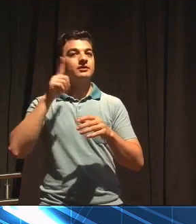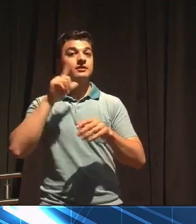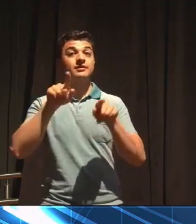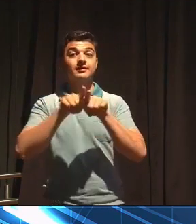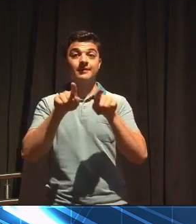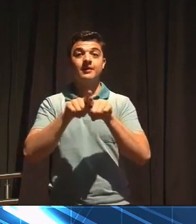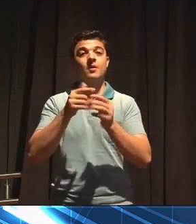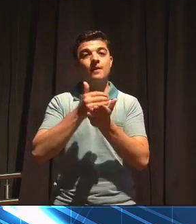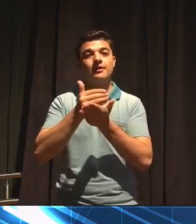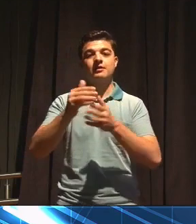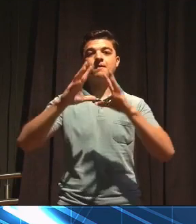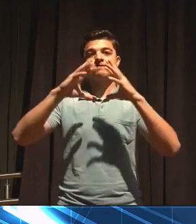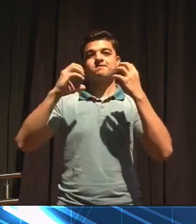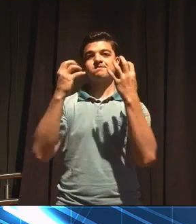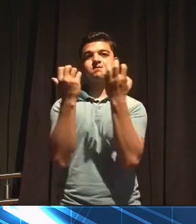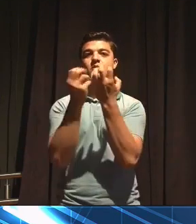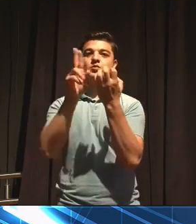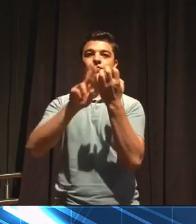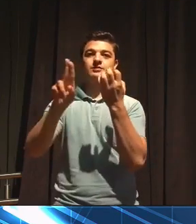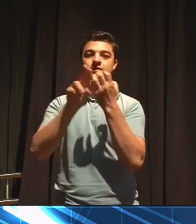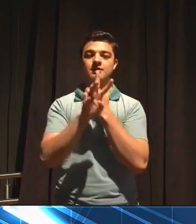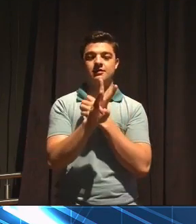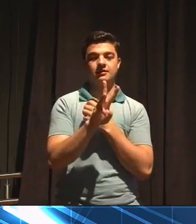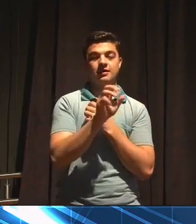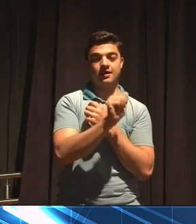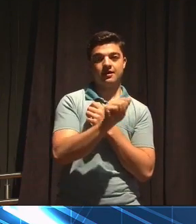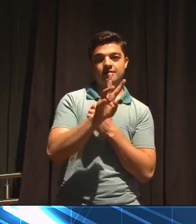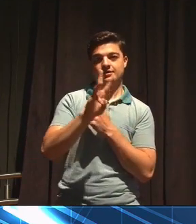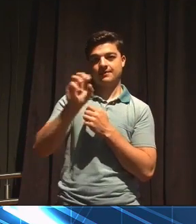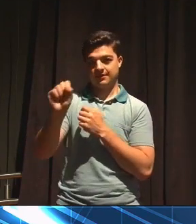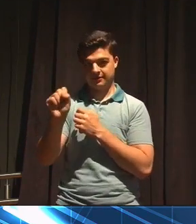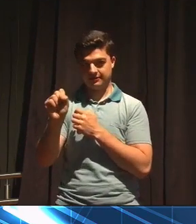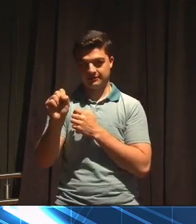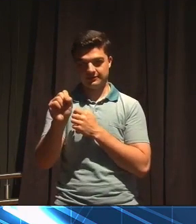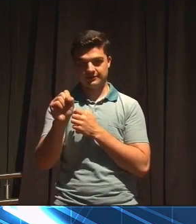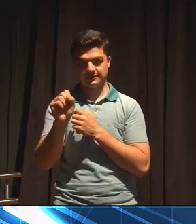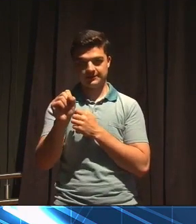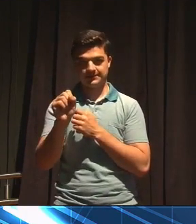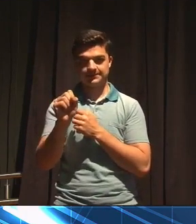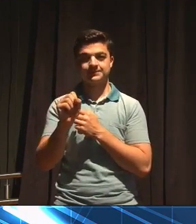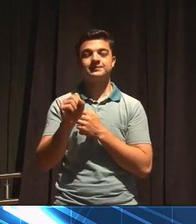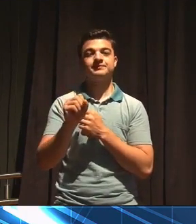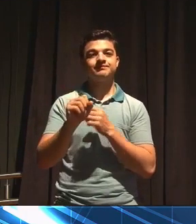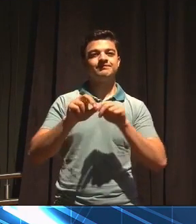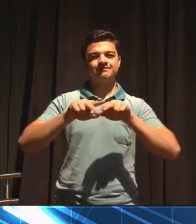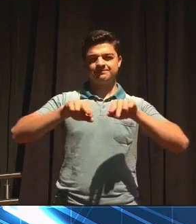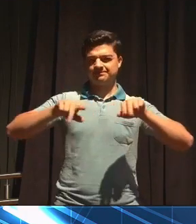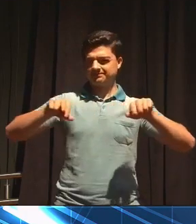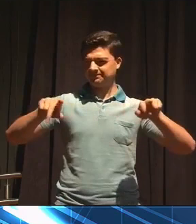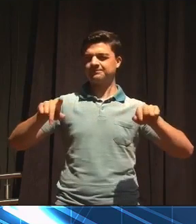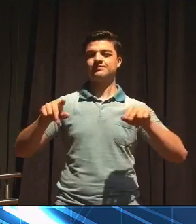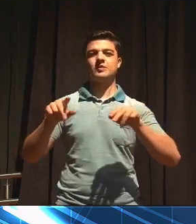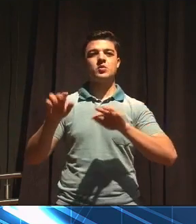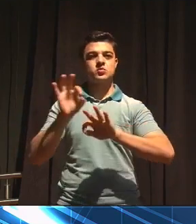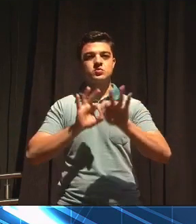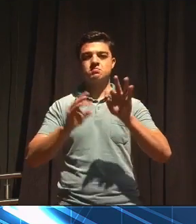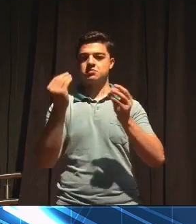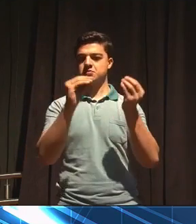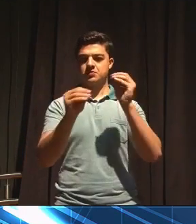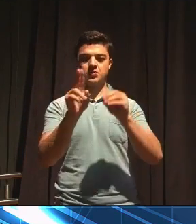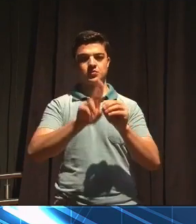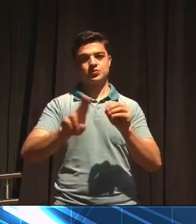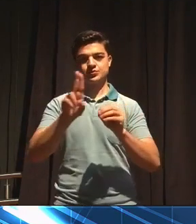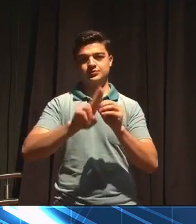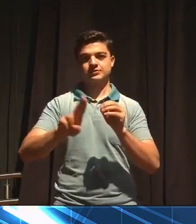cloud, fomos para a AWS, começou a entrar a stack de logs e todas as ferramentas que para suportar aquela parte